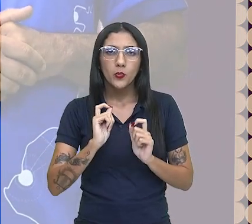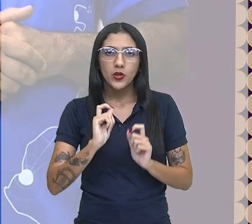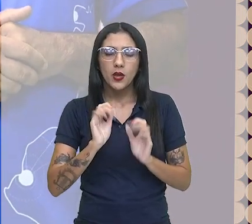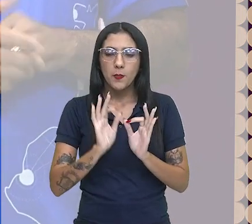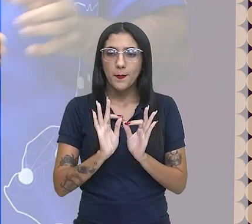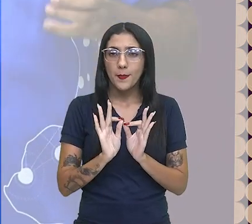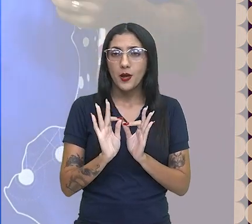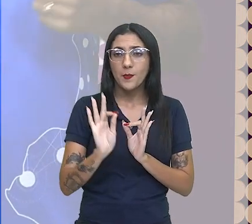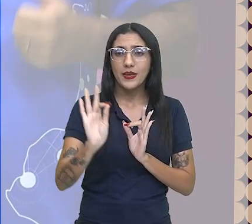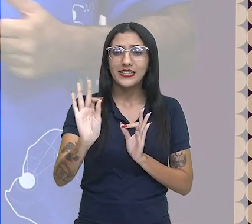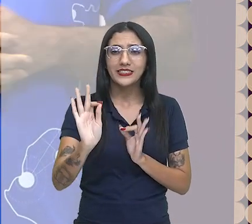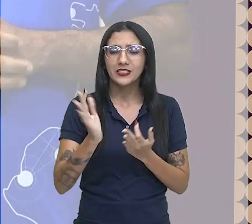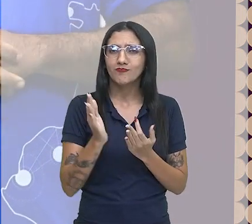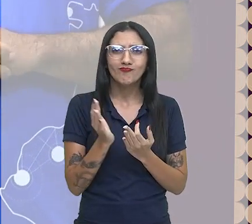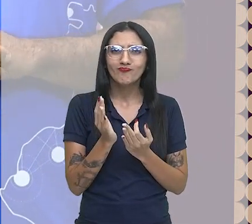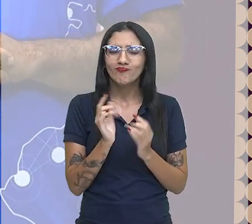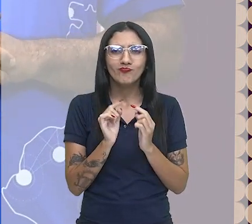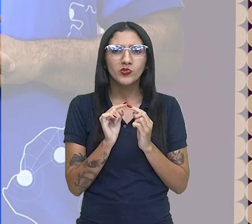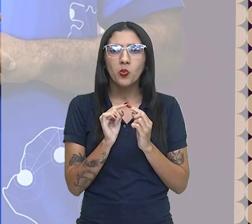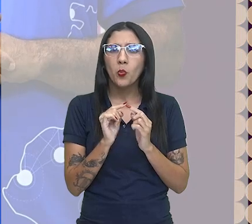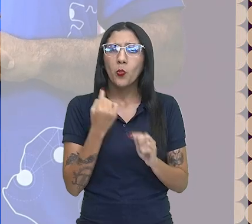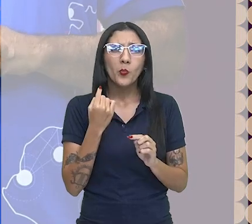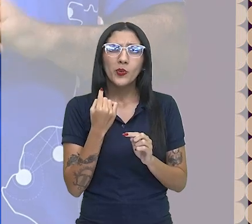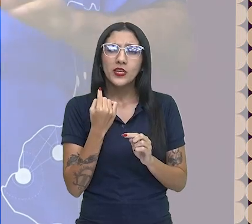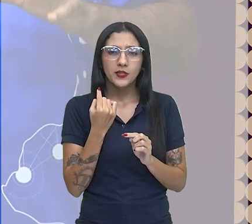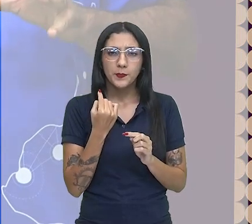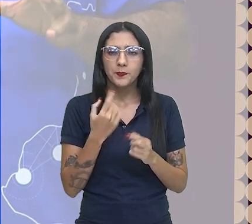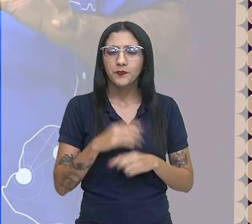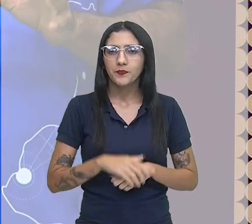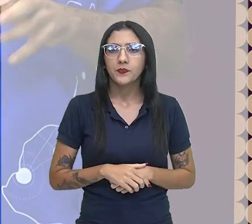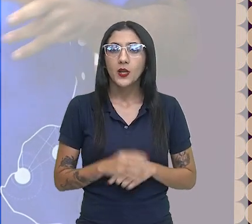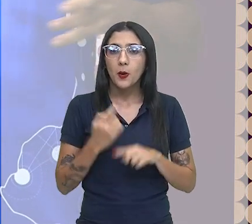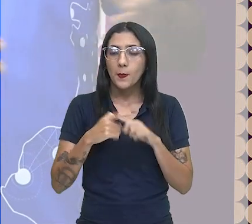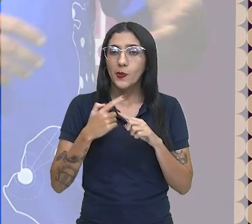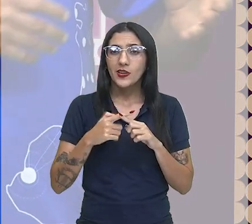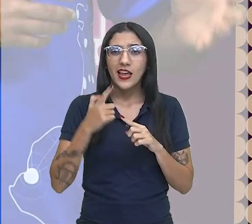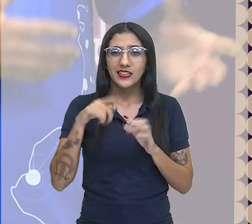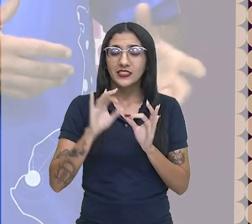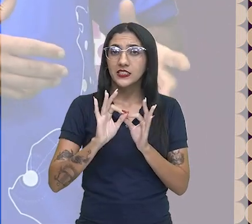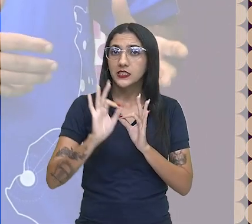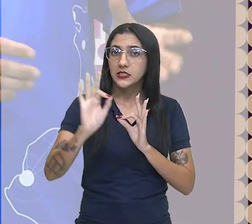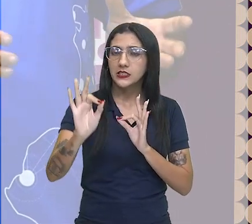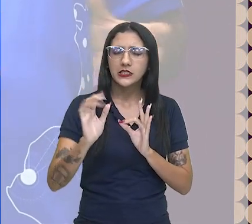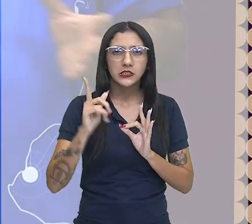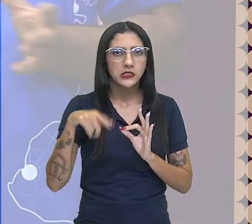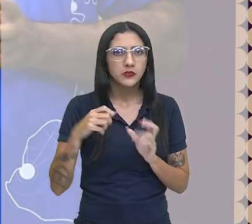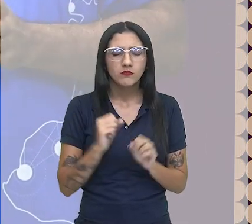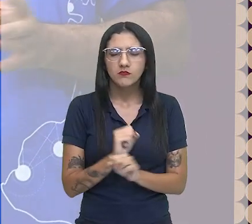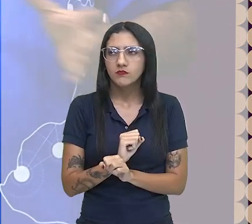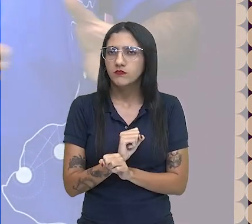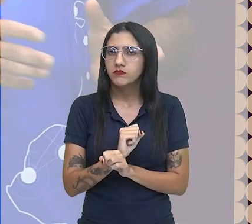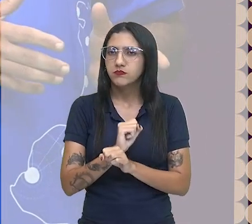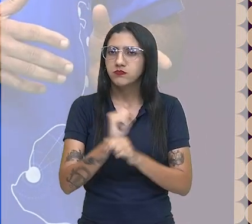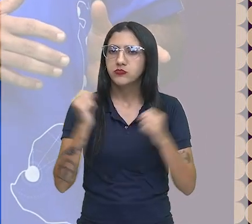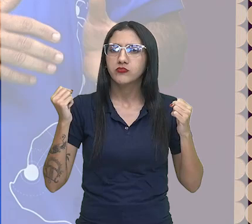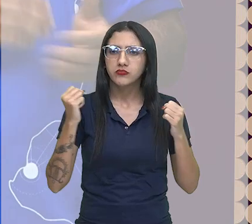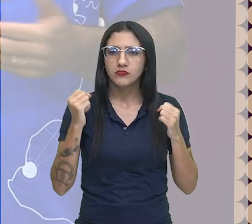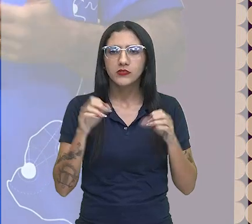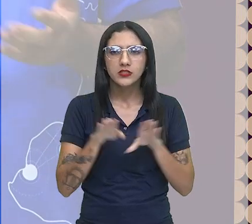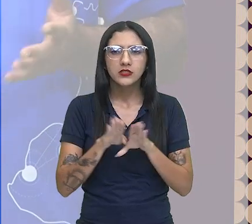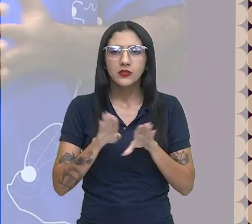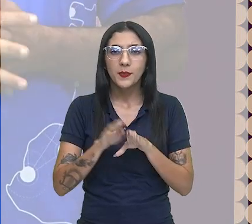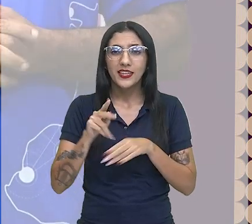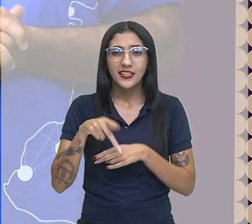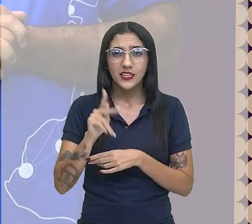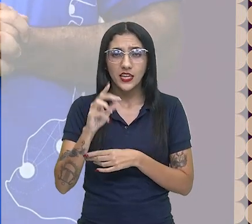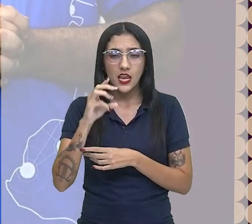medida inadequada para fazer essas medições, porque as distâncias são tão grandes que até mesmo o quilômetro